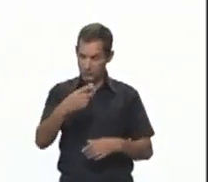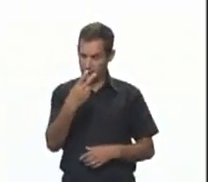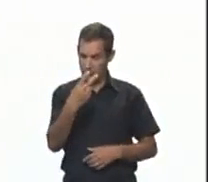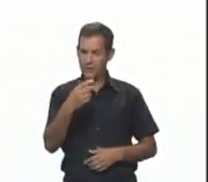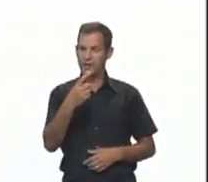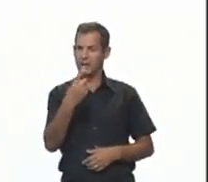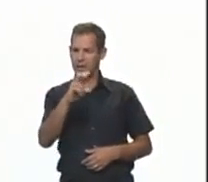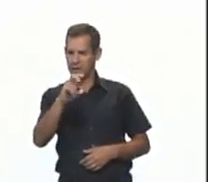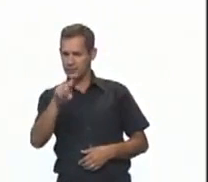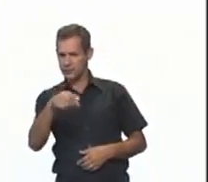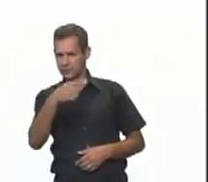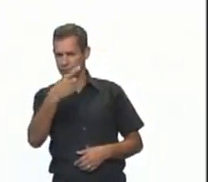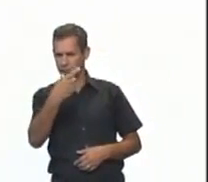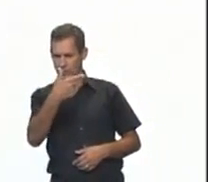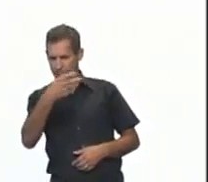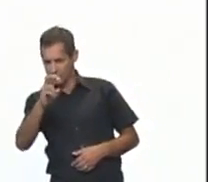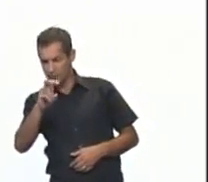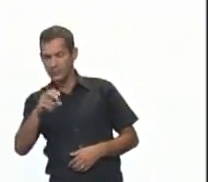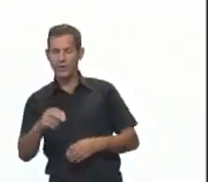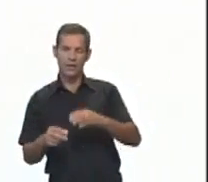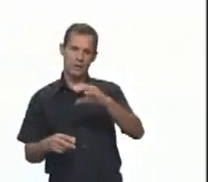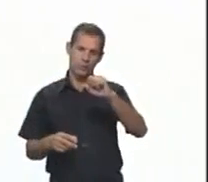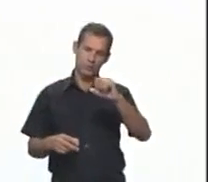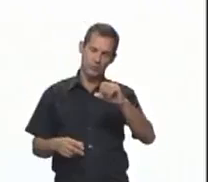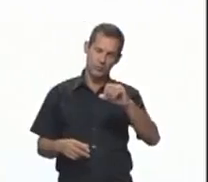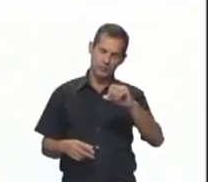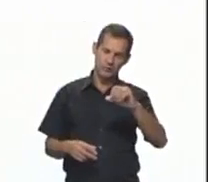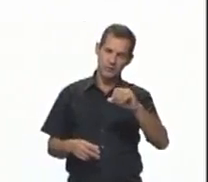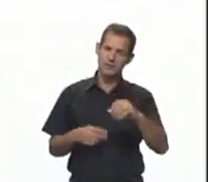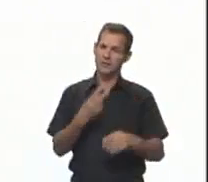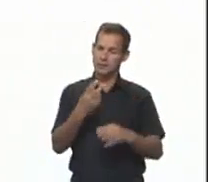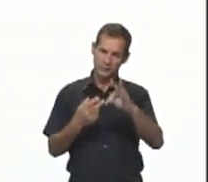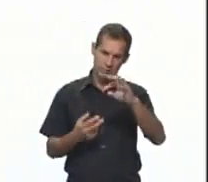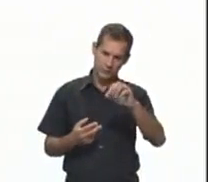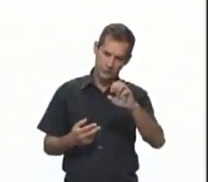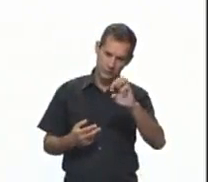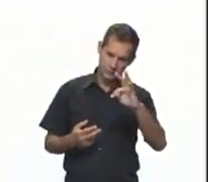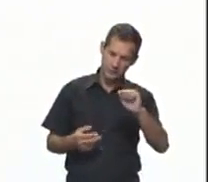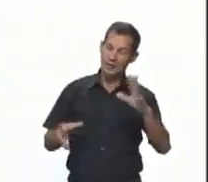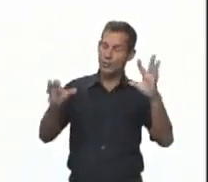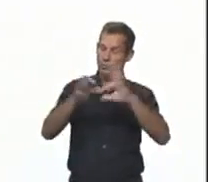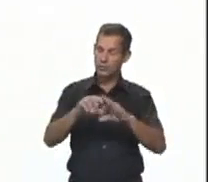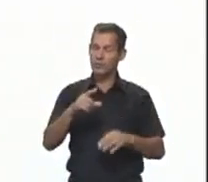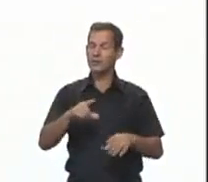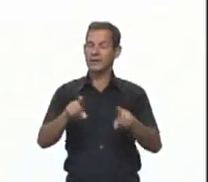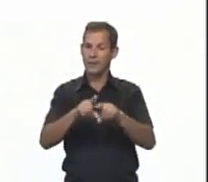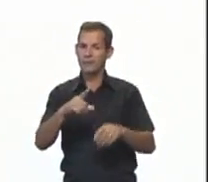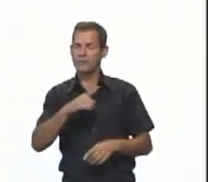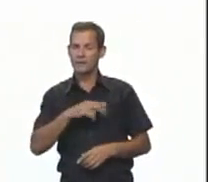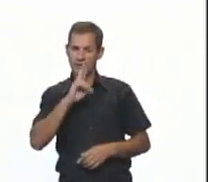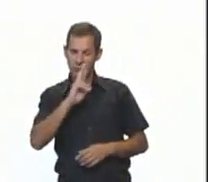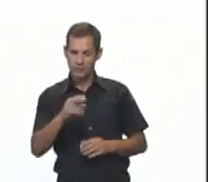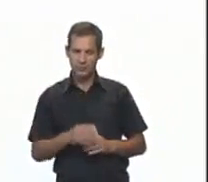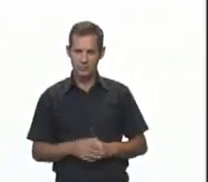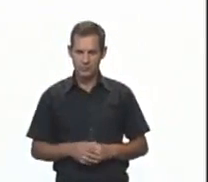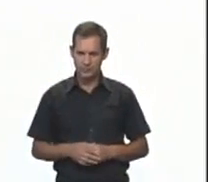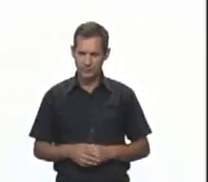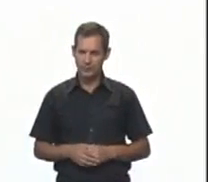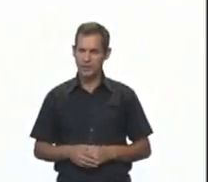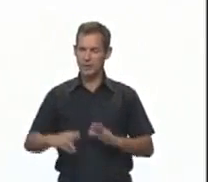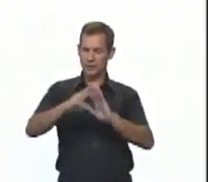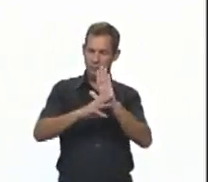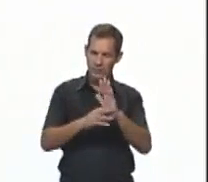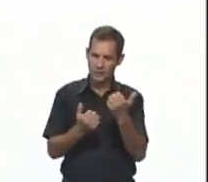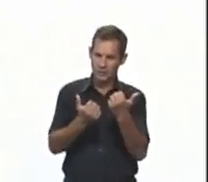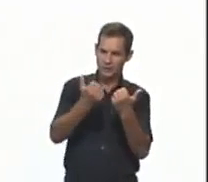2, 15,125. Cosseno de 2θ. Essa integral aqui é uma integral que a gente também resolve pelo